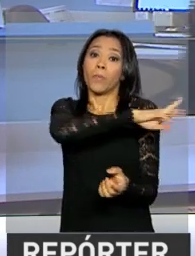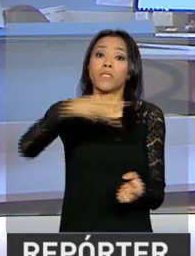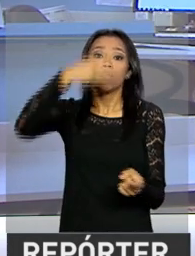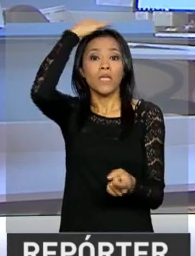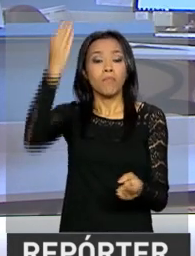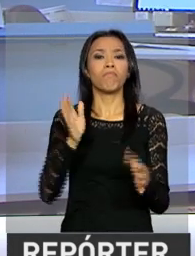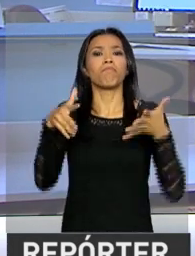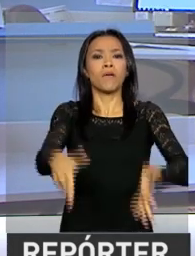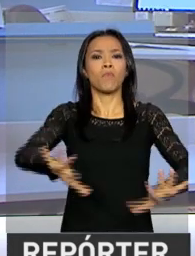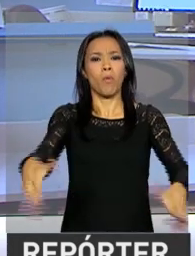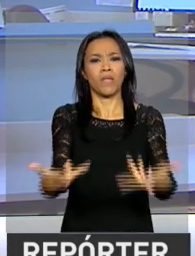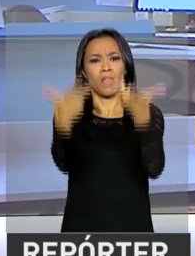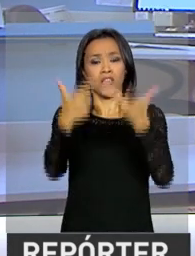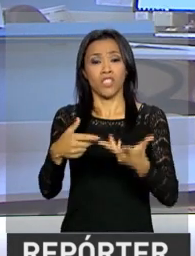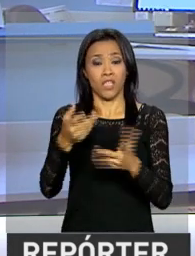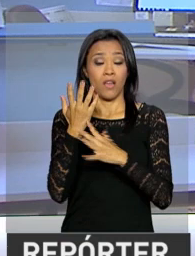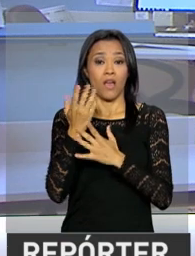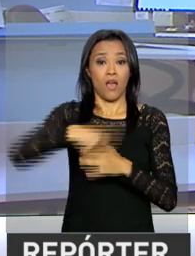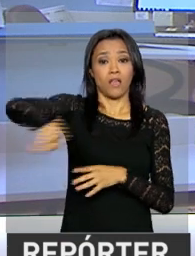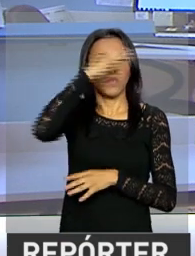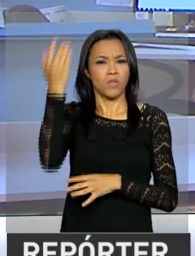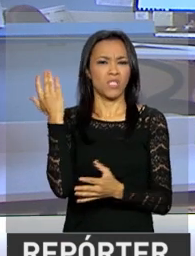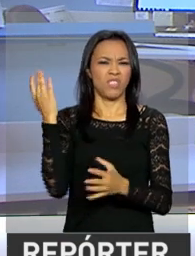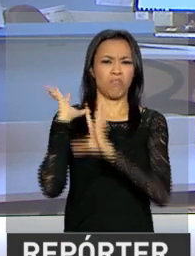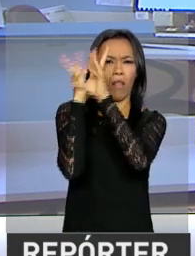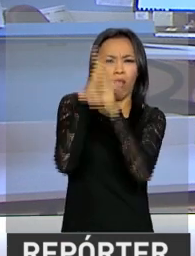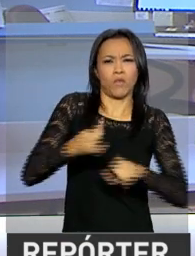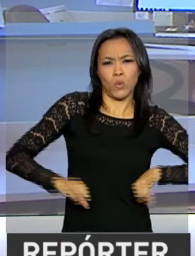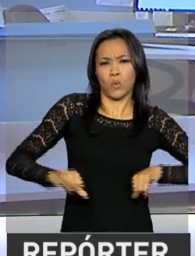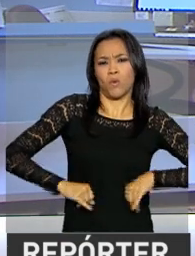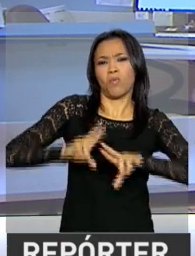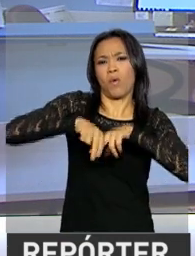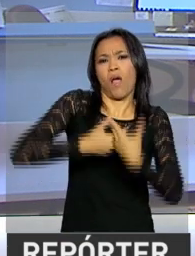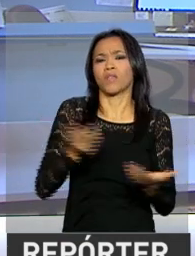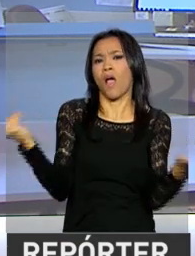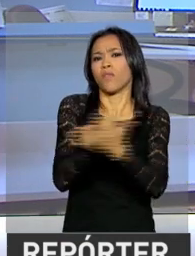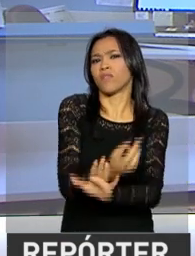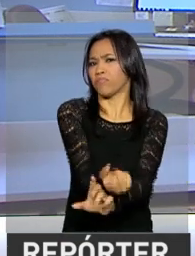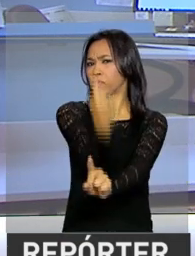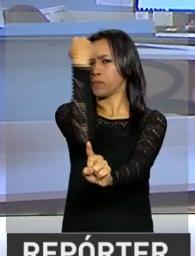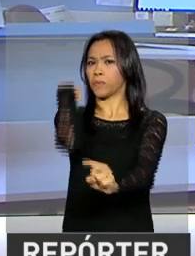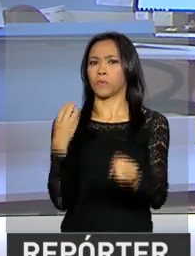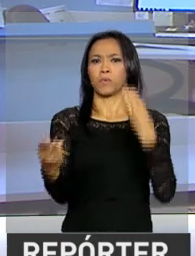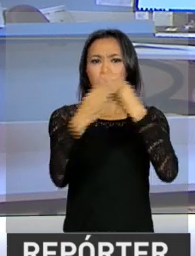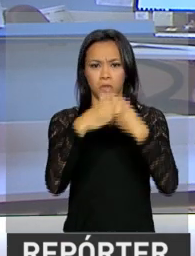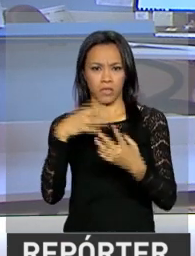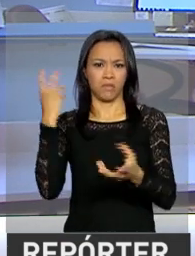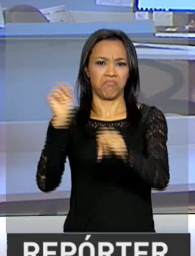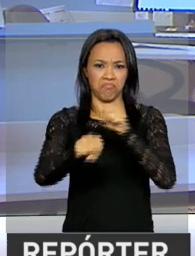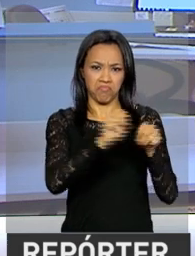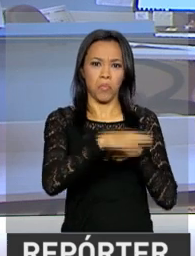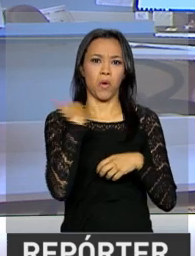homenagem às vítimas do holocausto durante o evento temer destacou que o momento é de tolerância e de